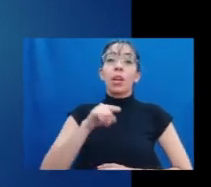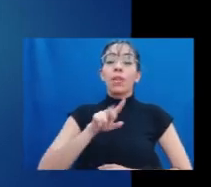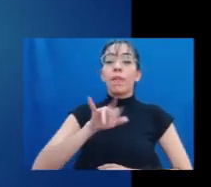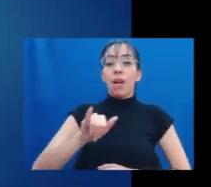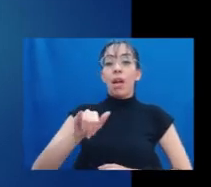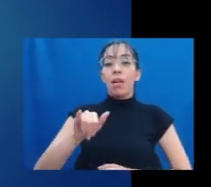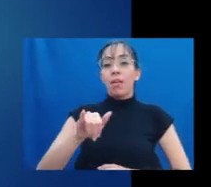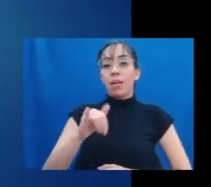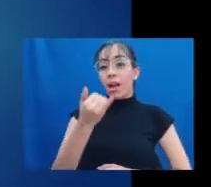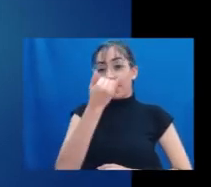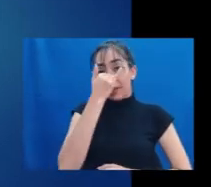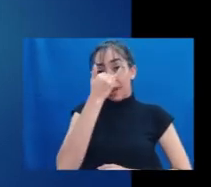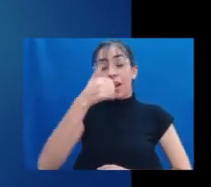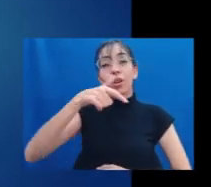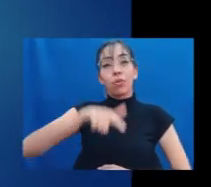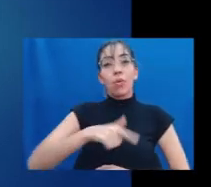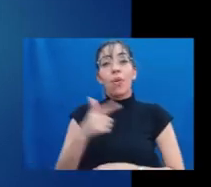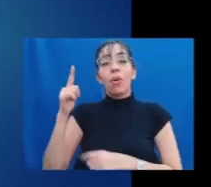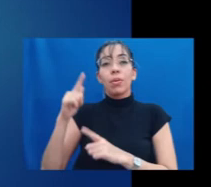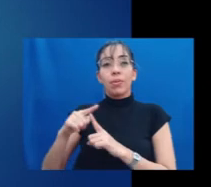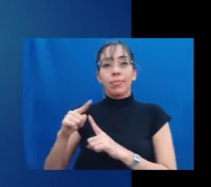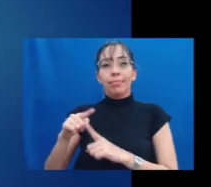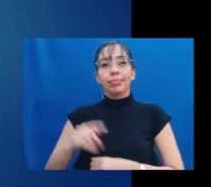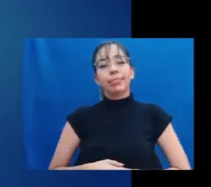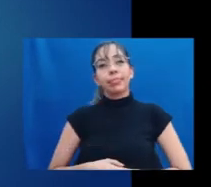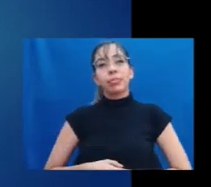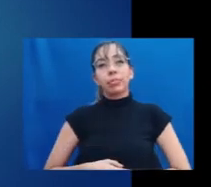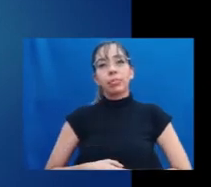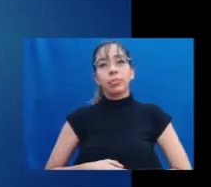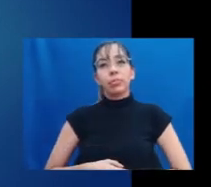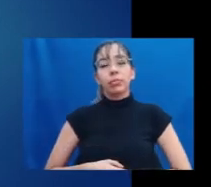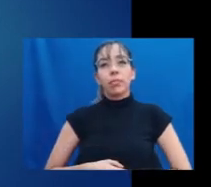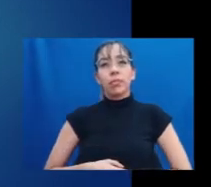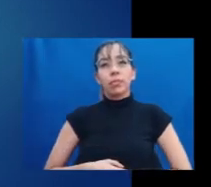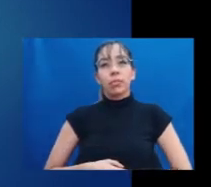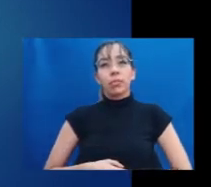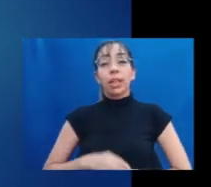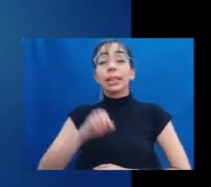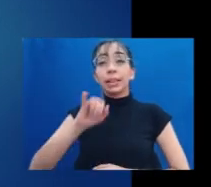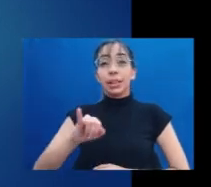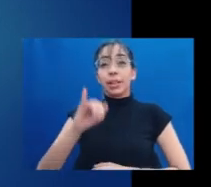podem ser aí causadores de vários acidentes. Então, a gente está muito